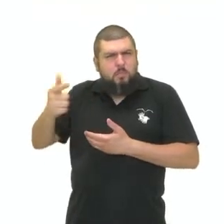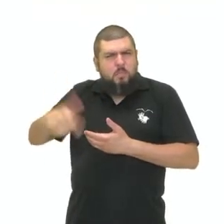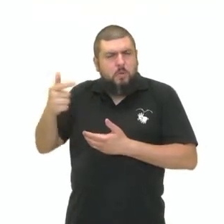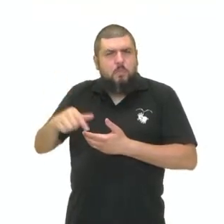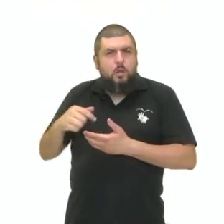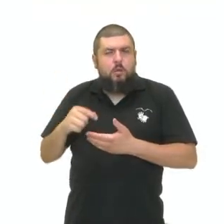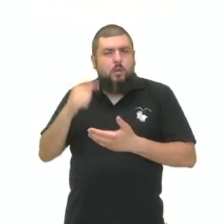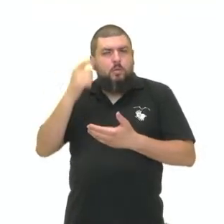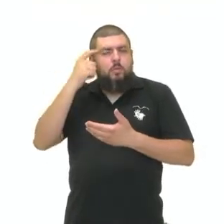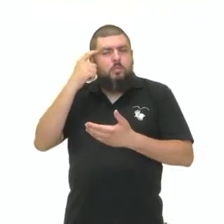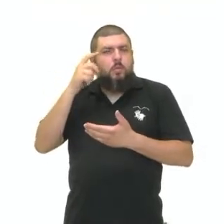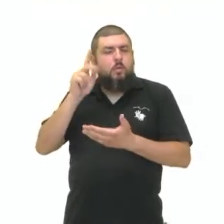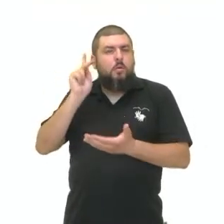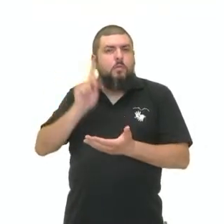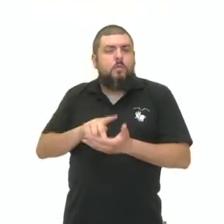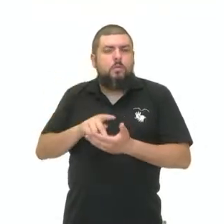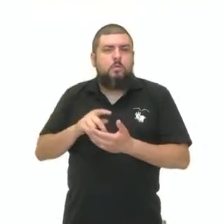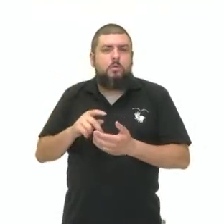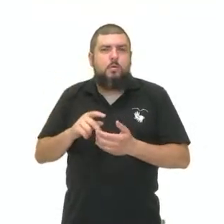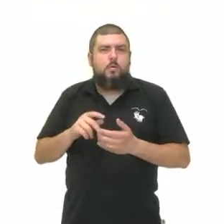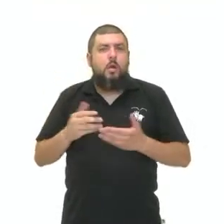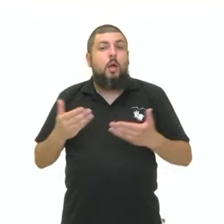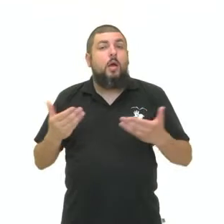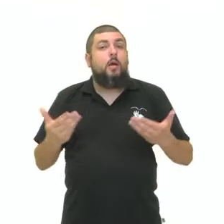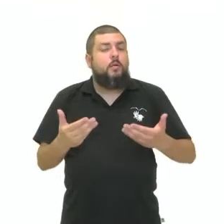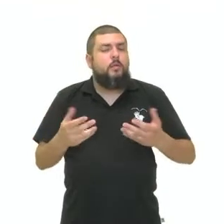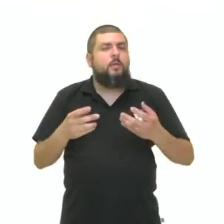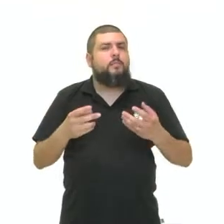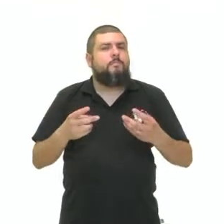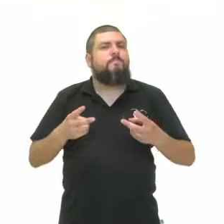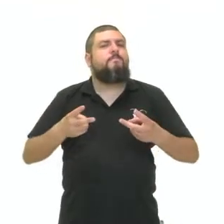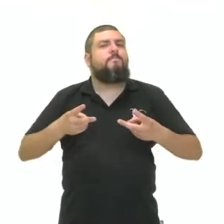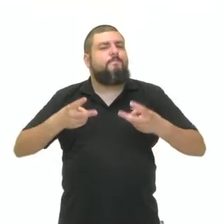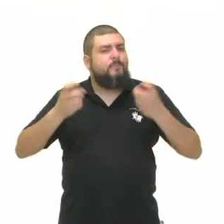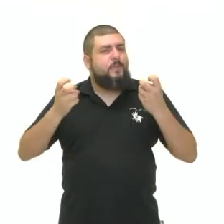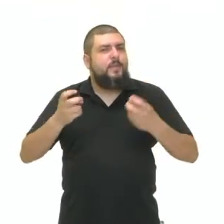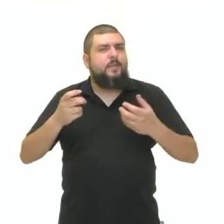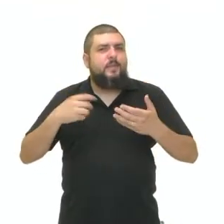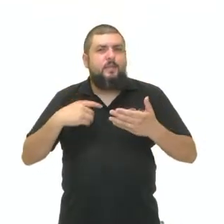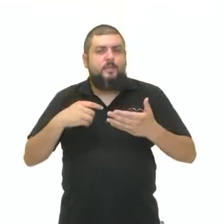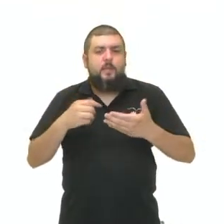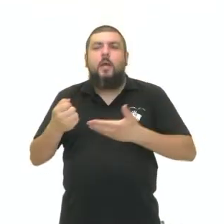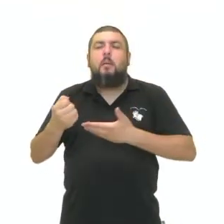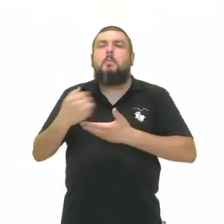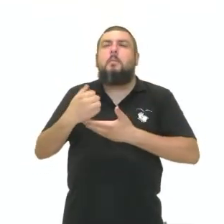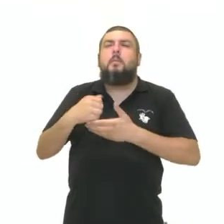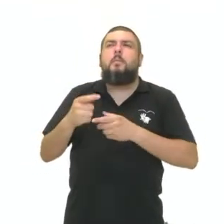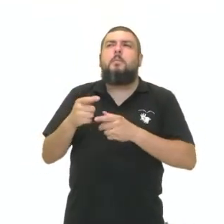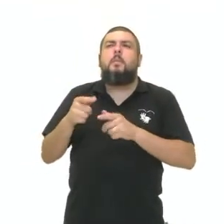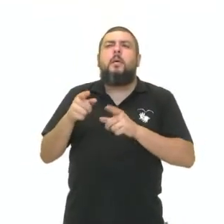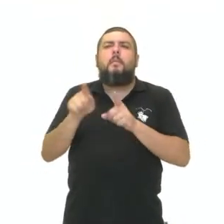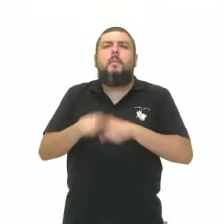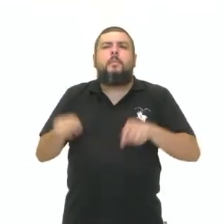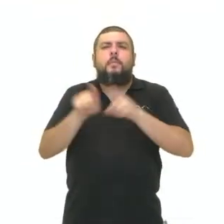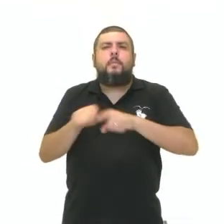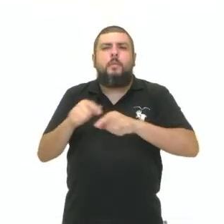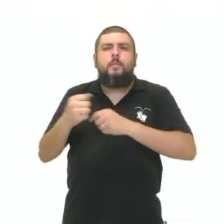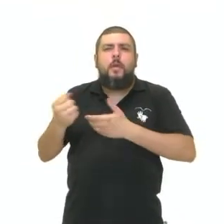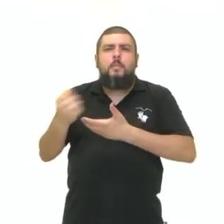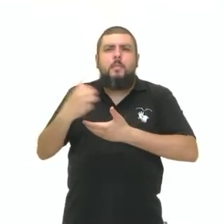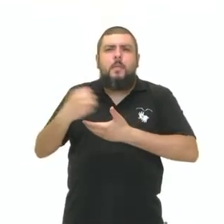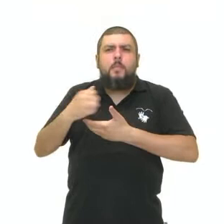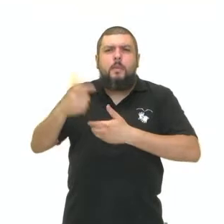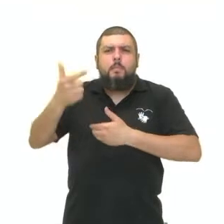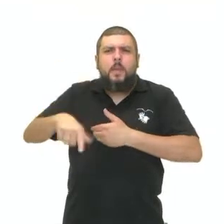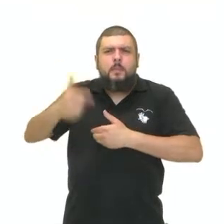necessariamente era real. Agora, estão percebendo que esse critério numérico não vale. E mesmo que eles